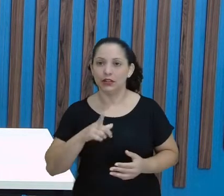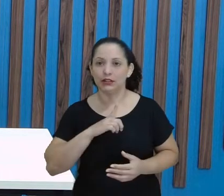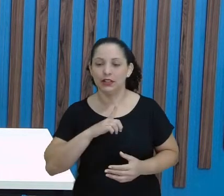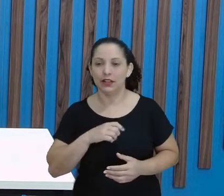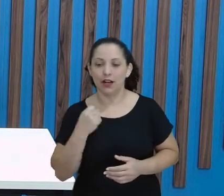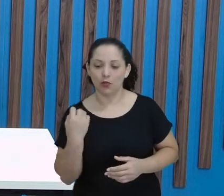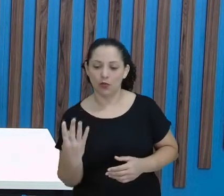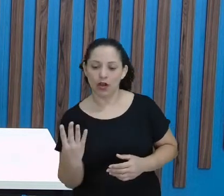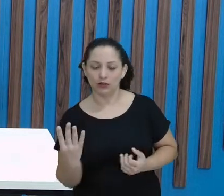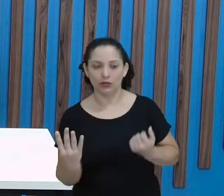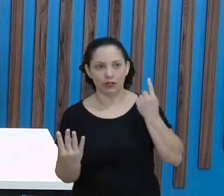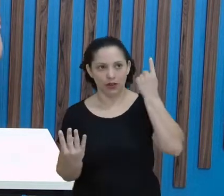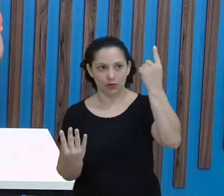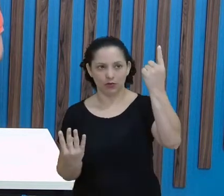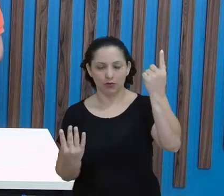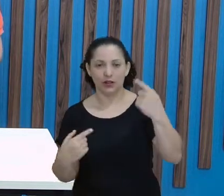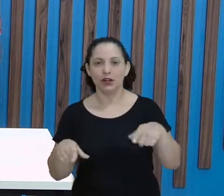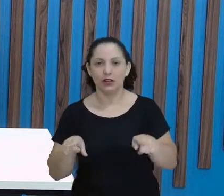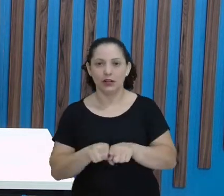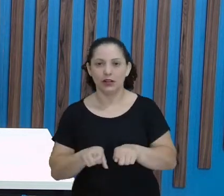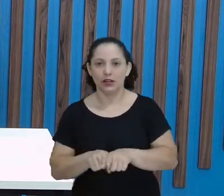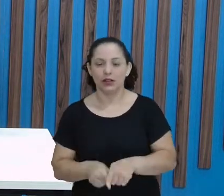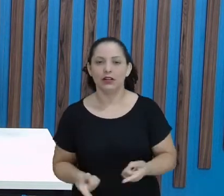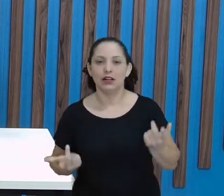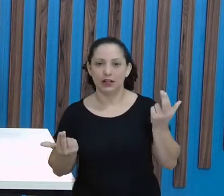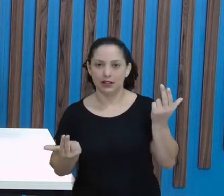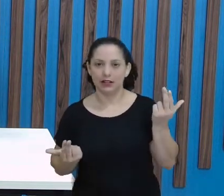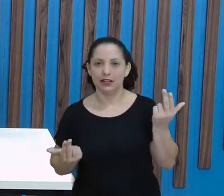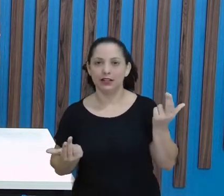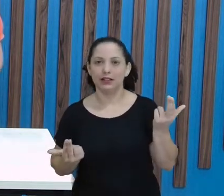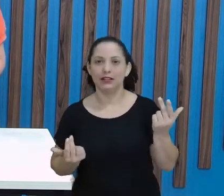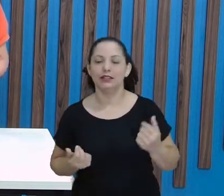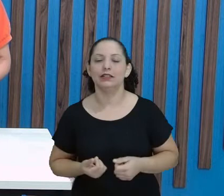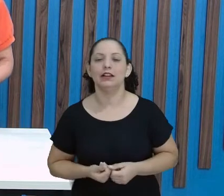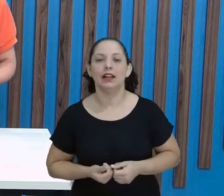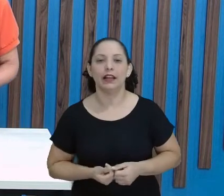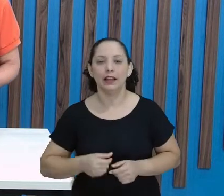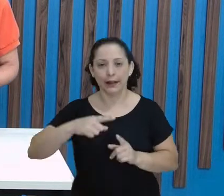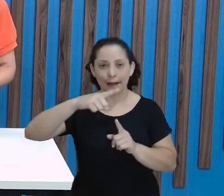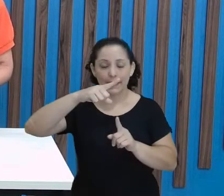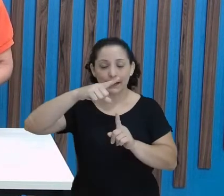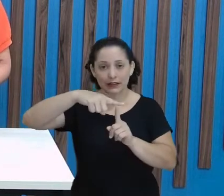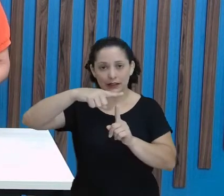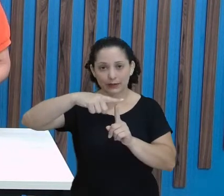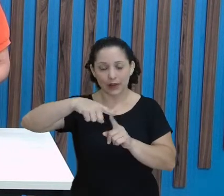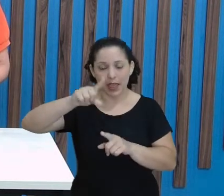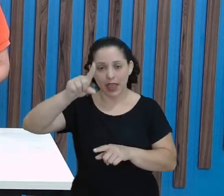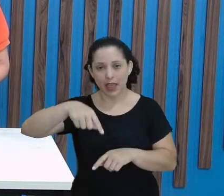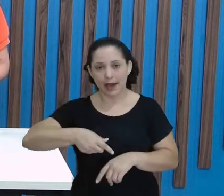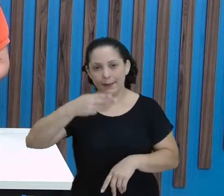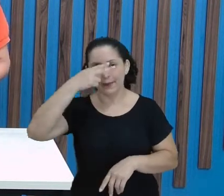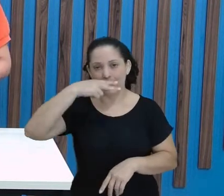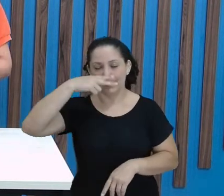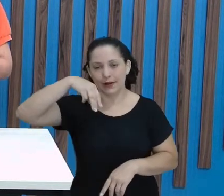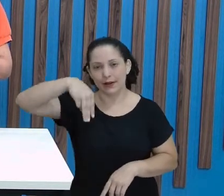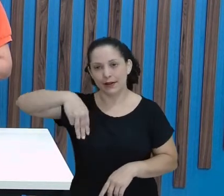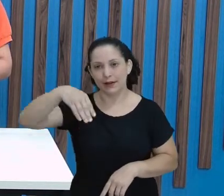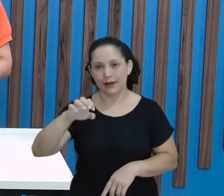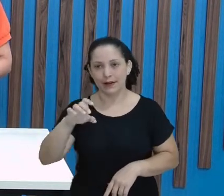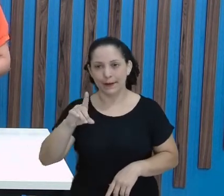4 como a 1 tem a mesma medida de área, né? Que a gente está utilizando o quadrinho como unidade de